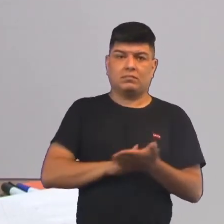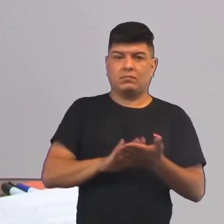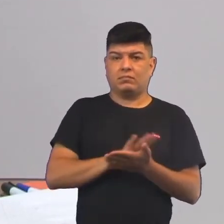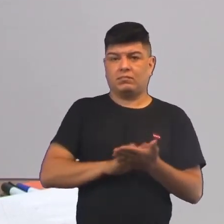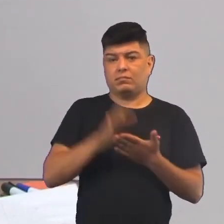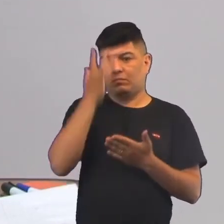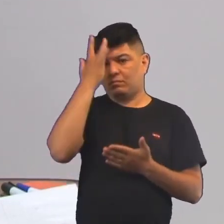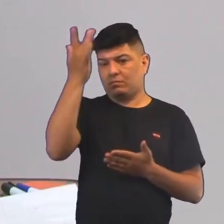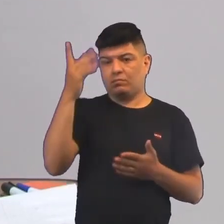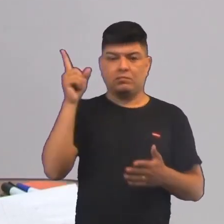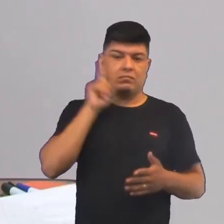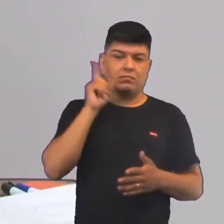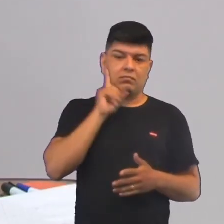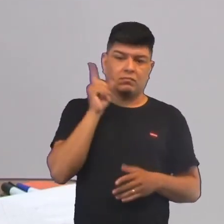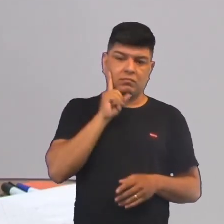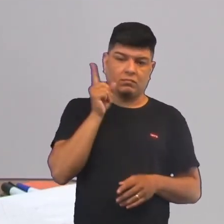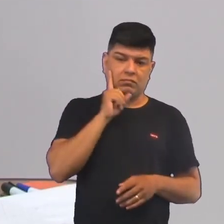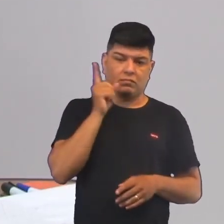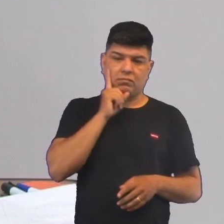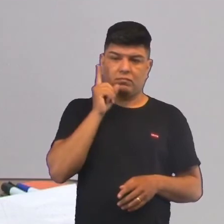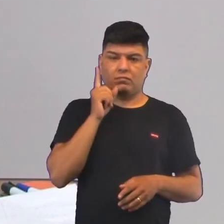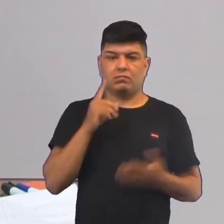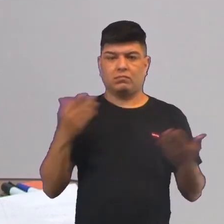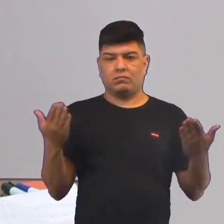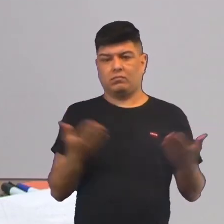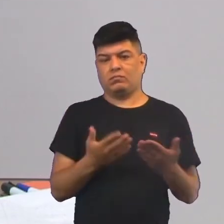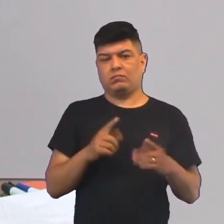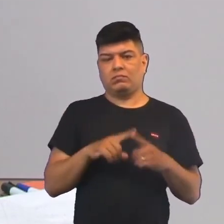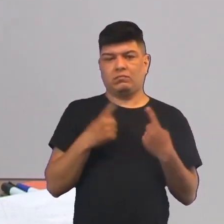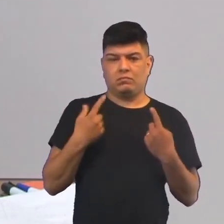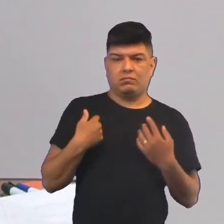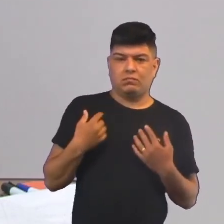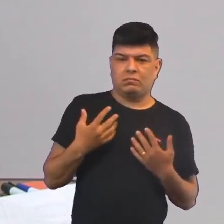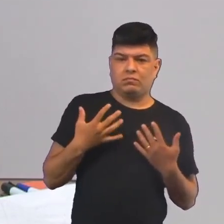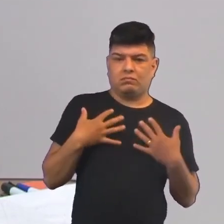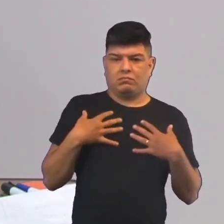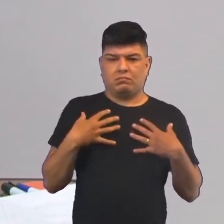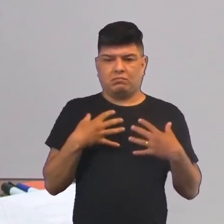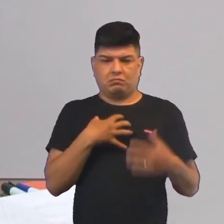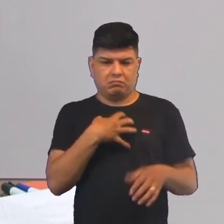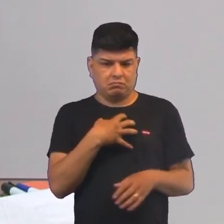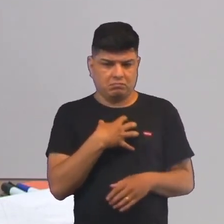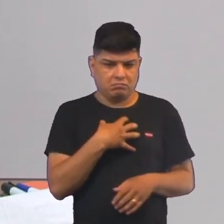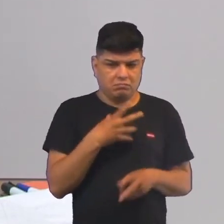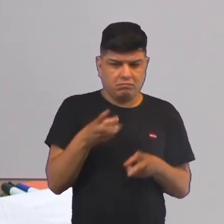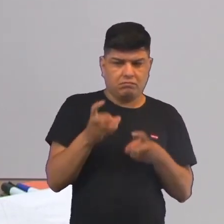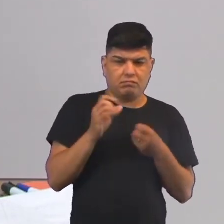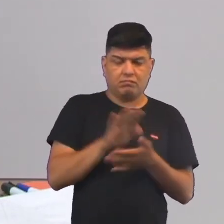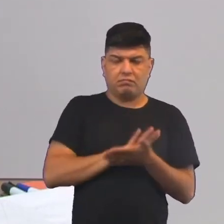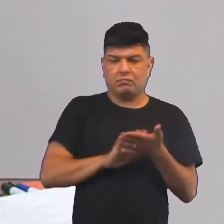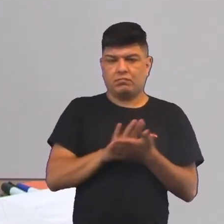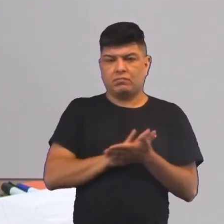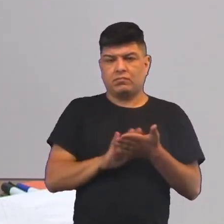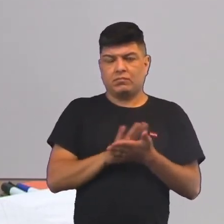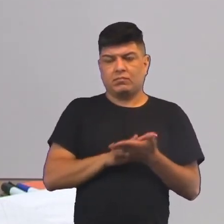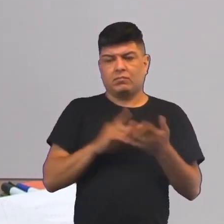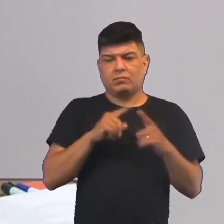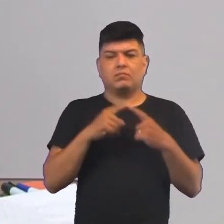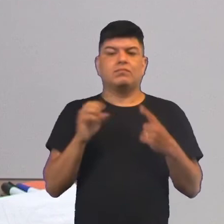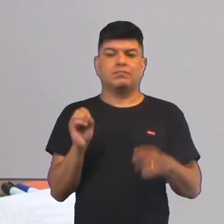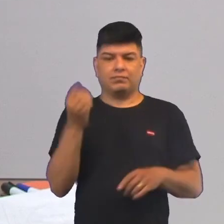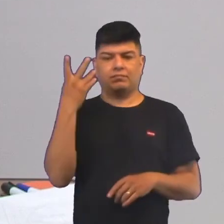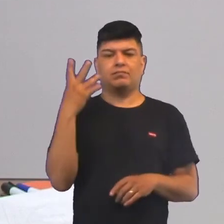tão facilmente no nosso dia a dia, estão acontecendo no momento. E eu não tem como a gente perceber que eu fazer esse movimento, mas